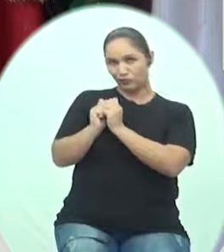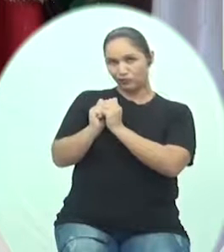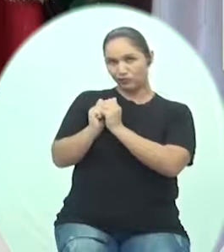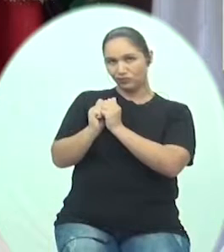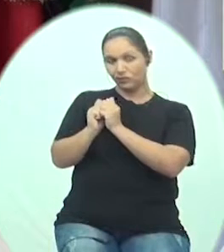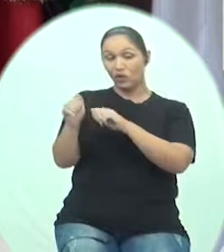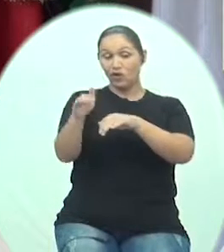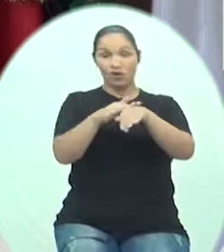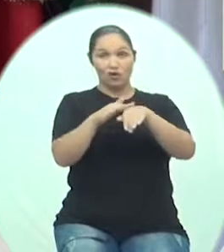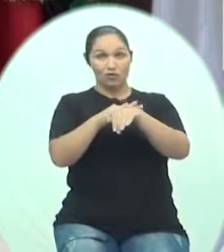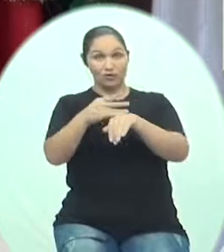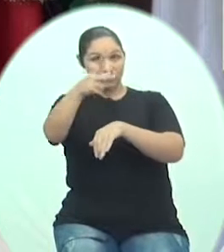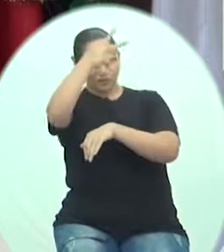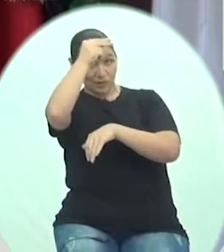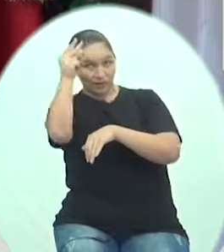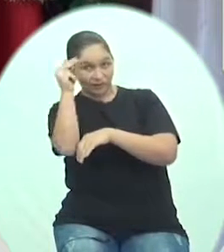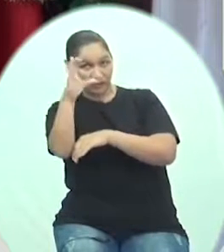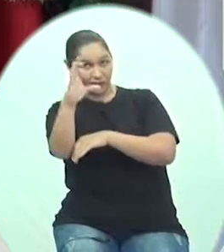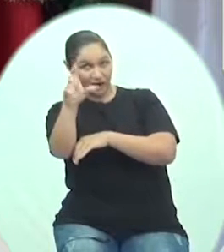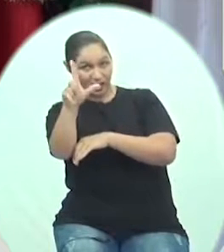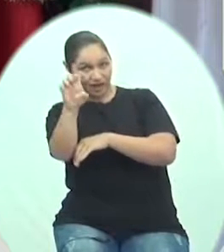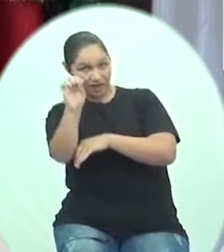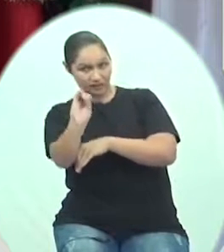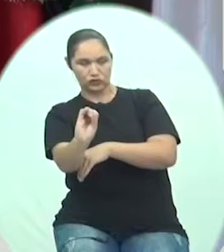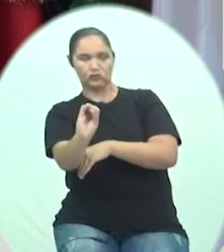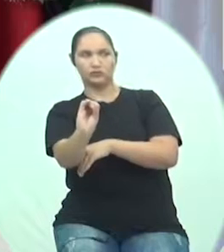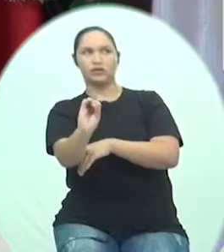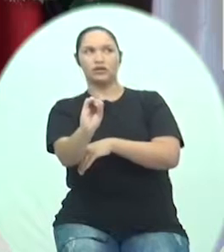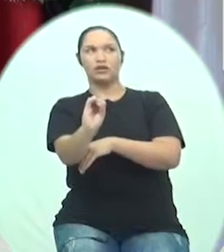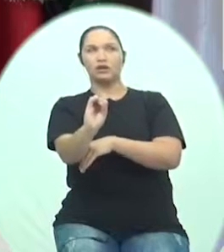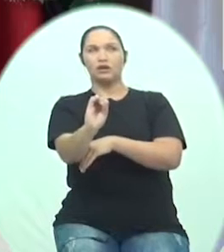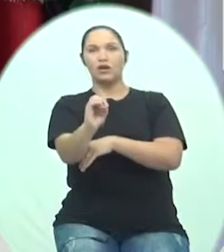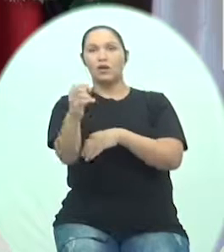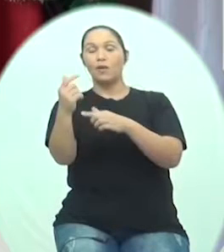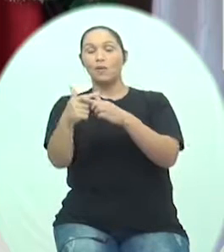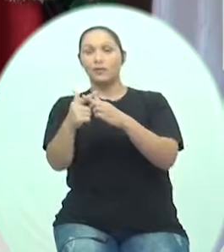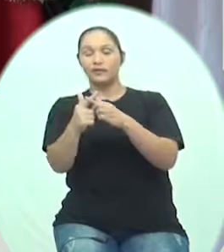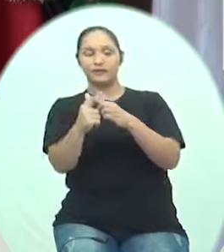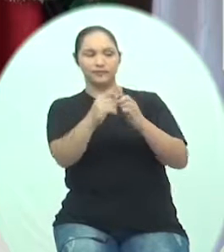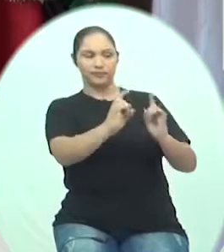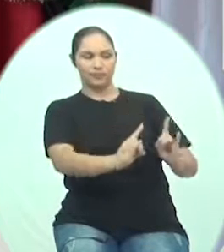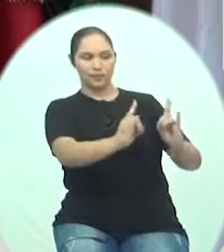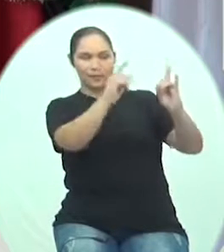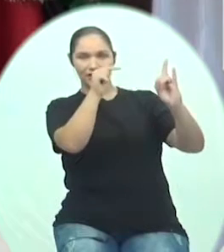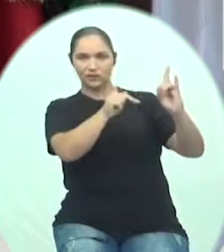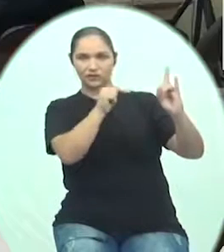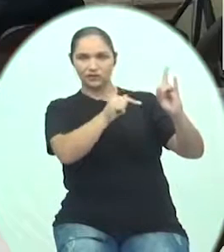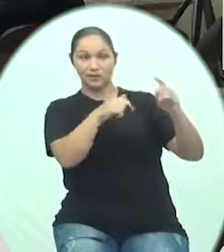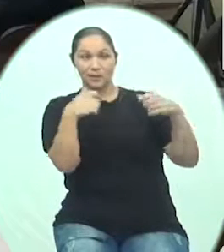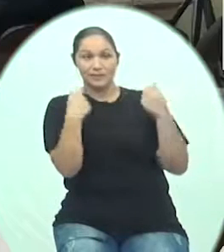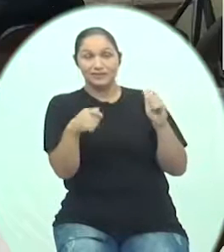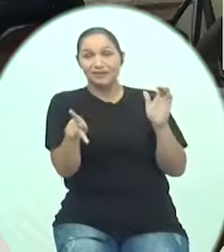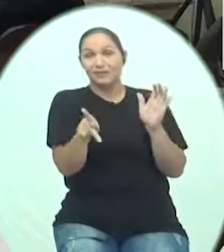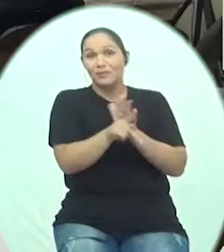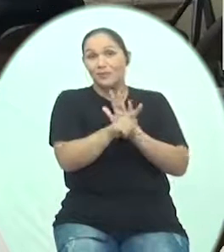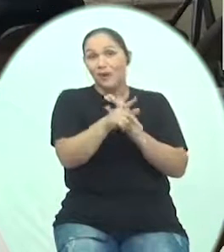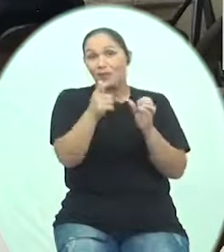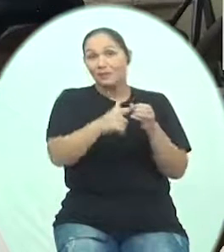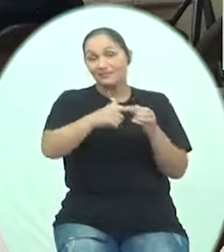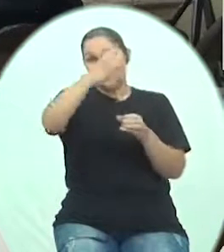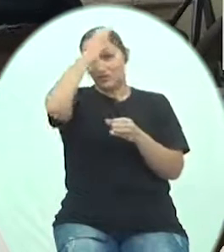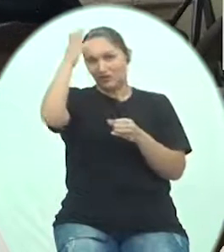o prefeito clé salvá para que aquele prédio viesse pro município eu antes